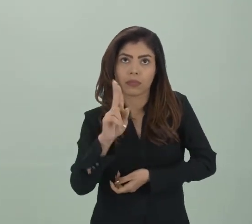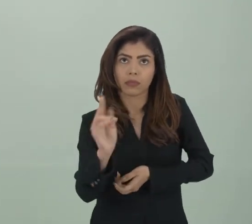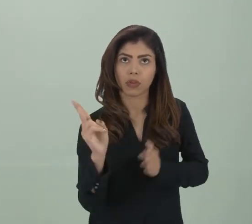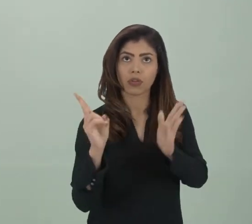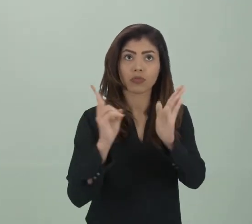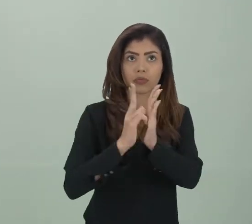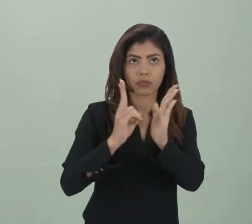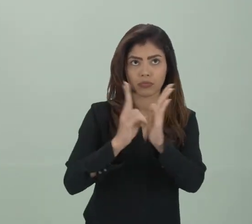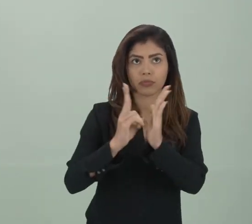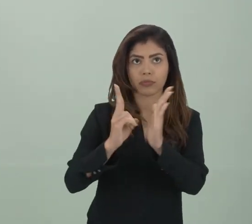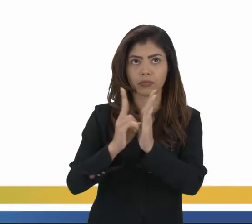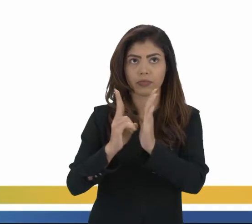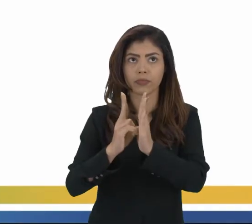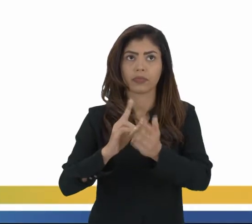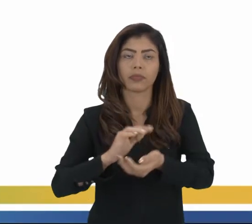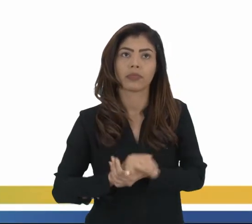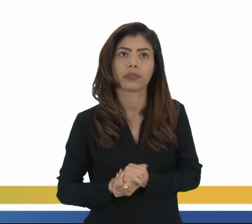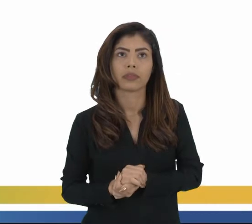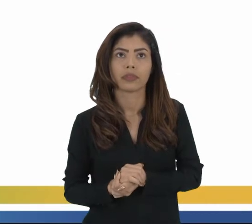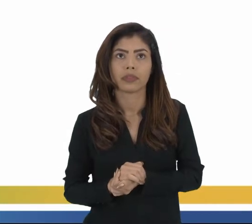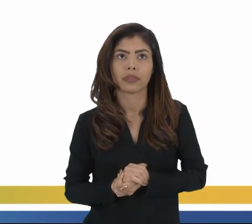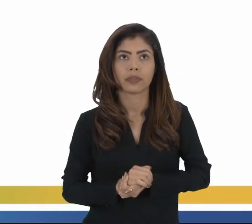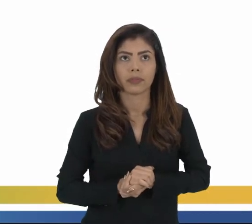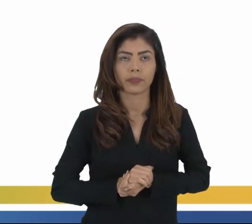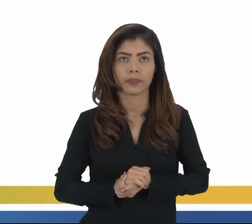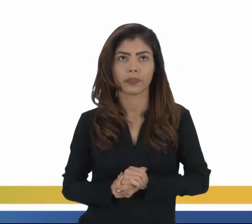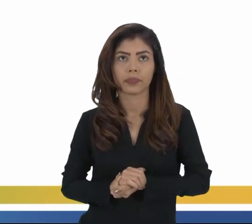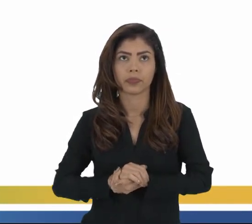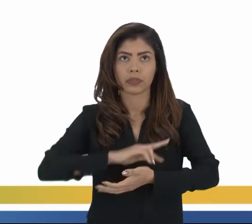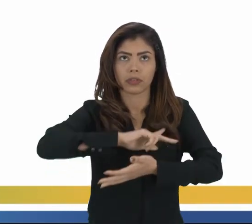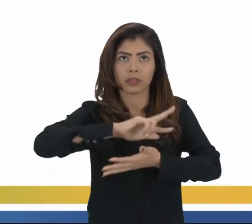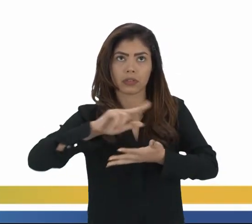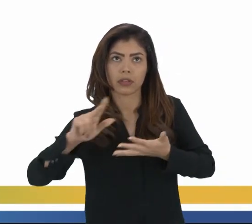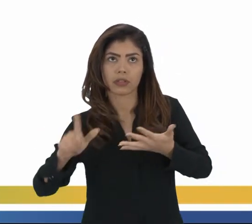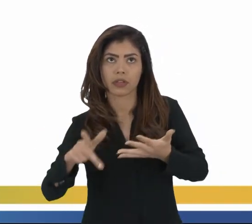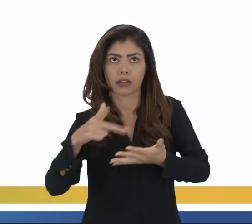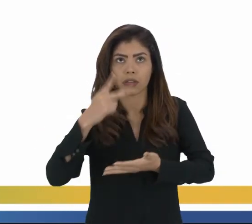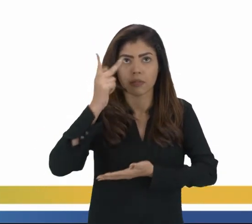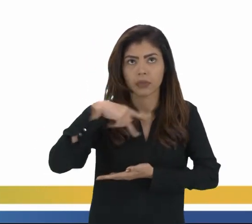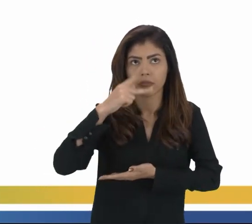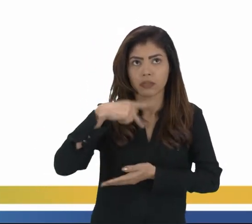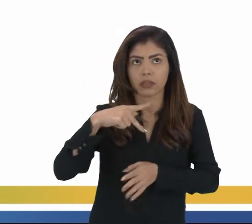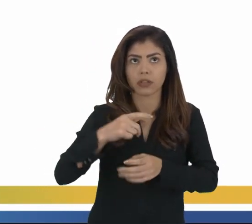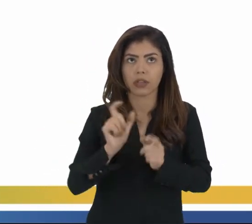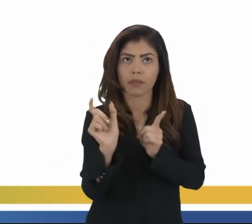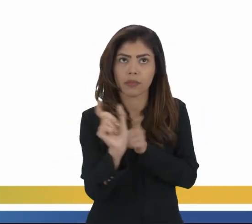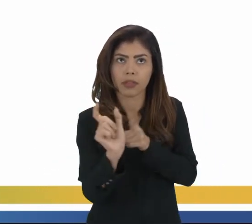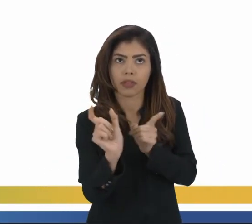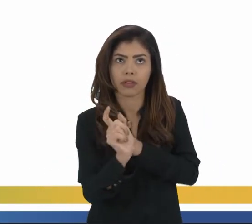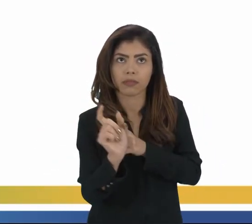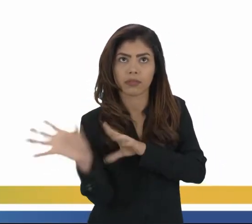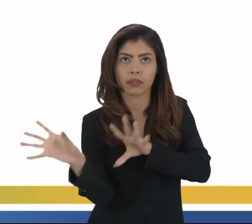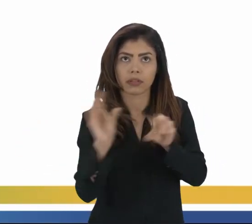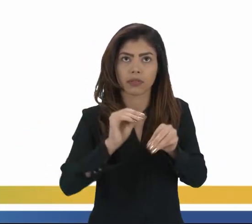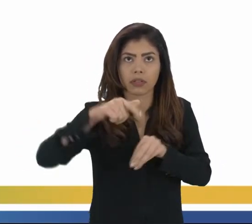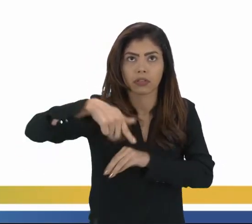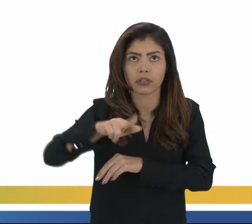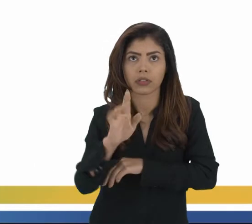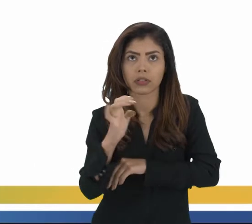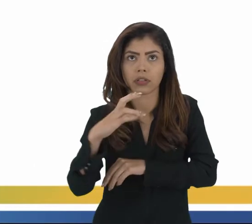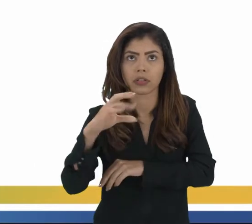região. Fala: La variante peruana está llena de palabras que provienen del quechua,